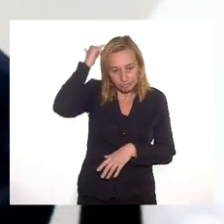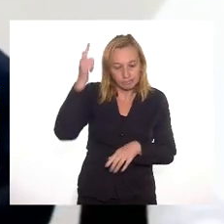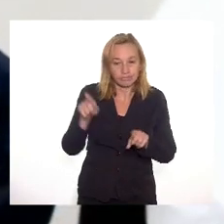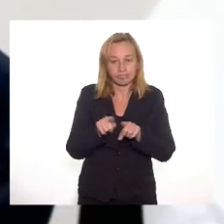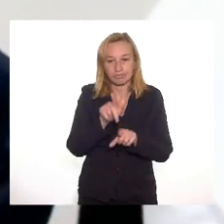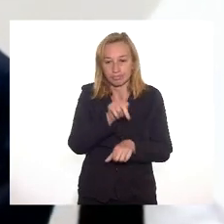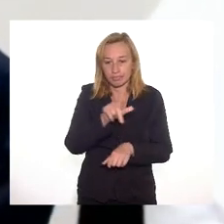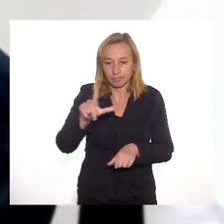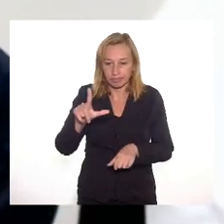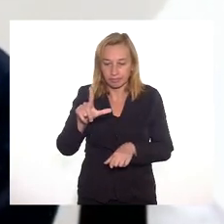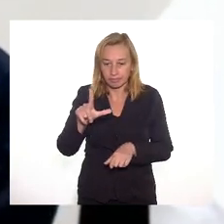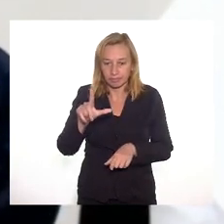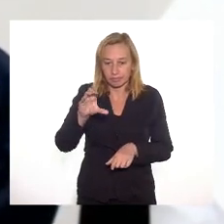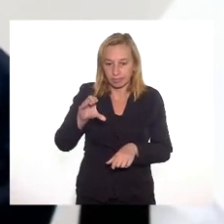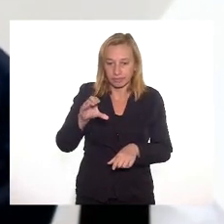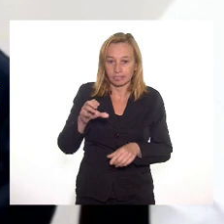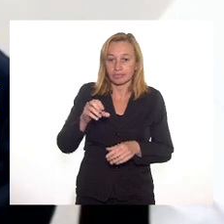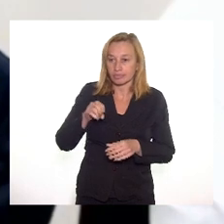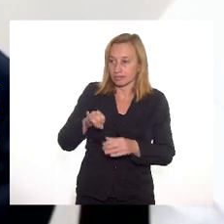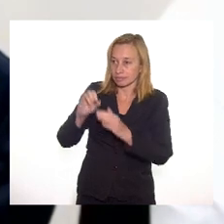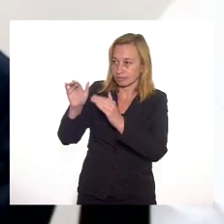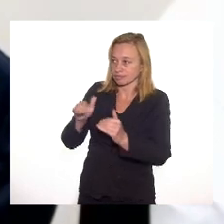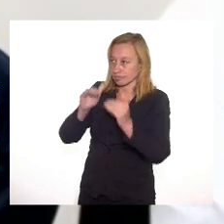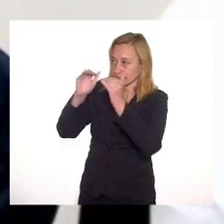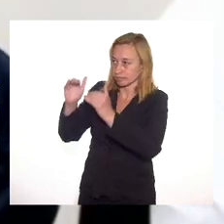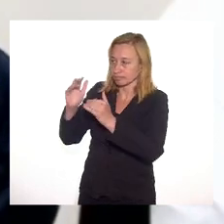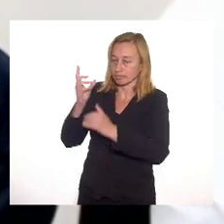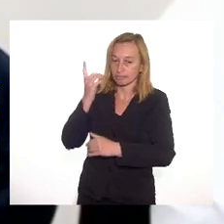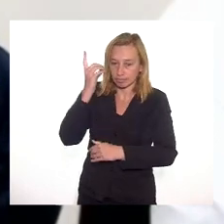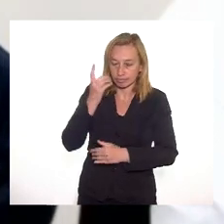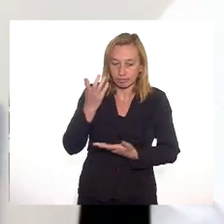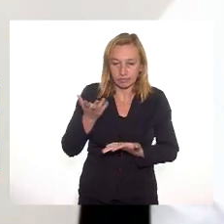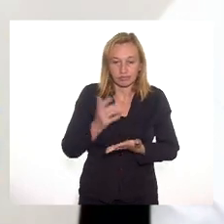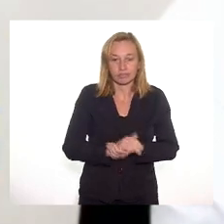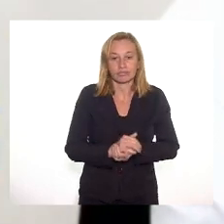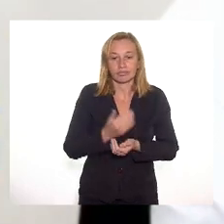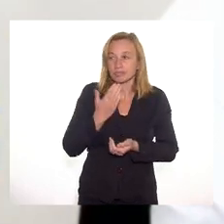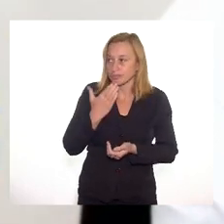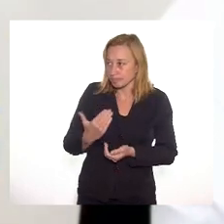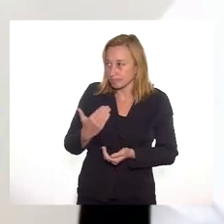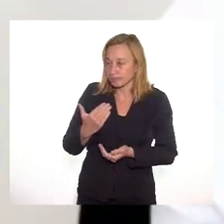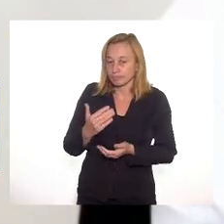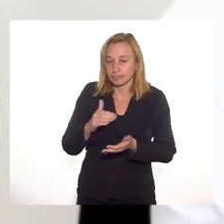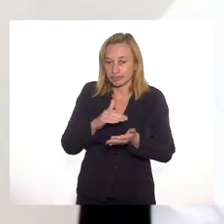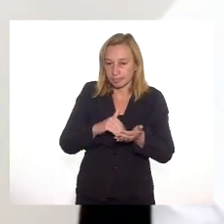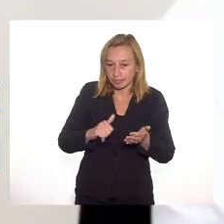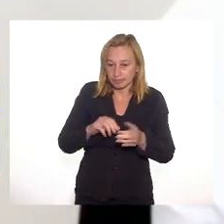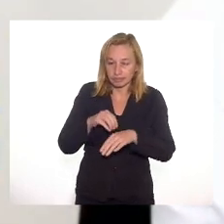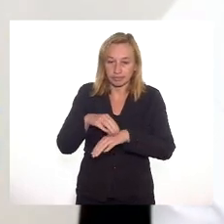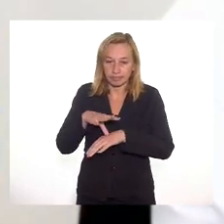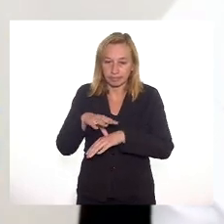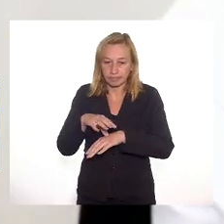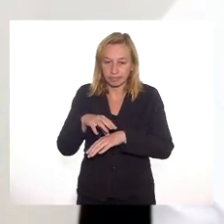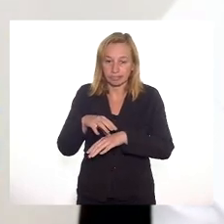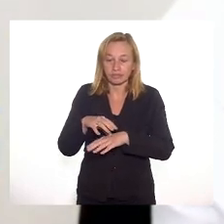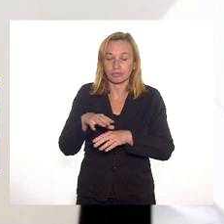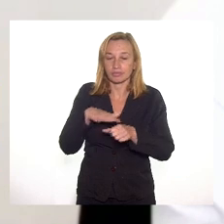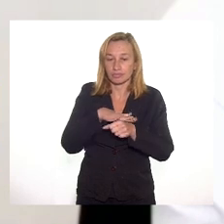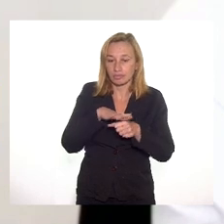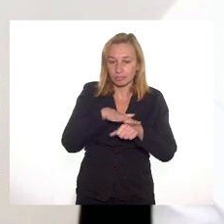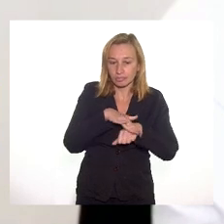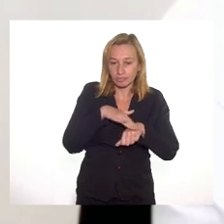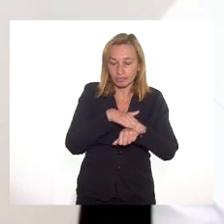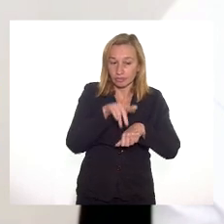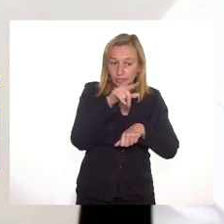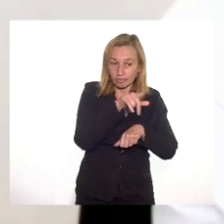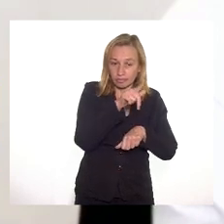PLC. Então, se Vossa Excelência, um apelo que faz a Vossa Excelência, a gente tirar o destaque para a gente tratar no PLC,